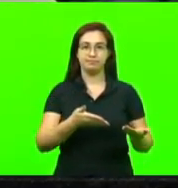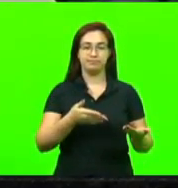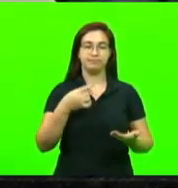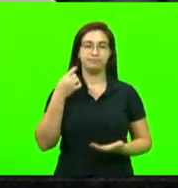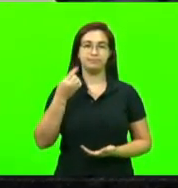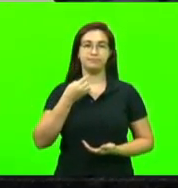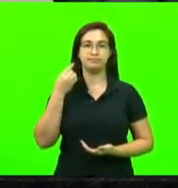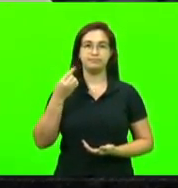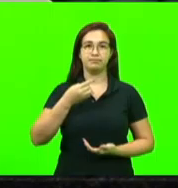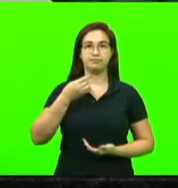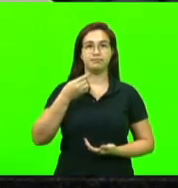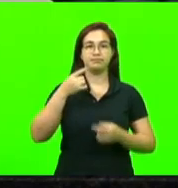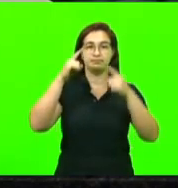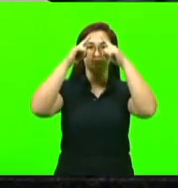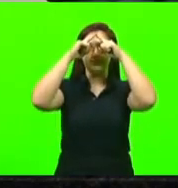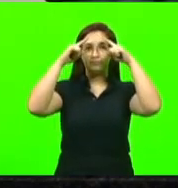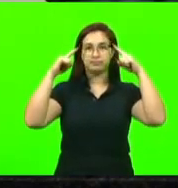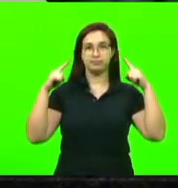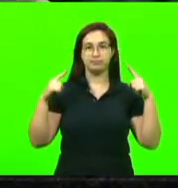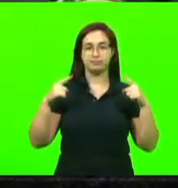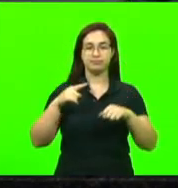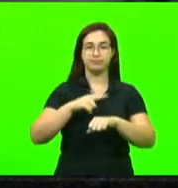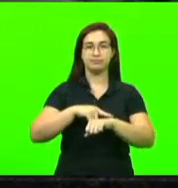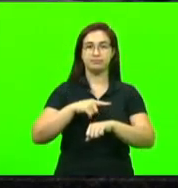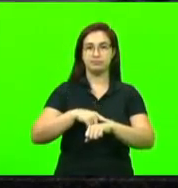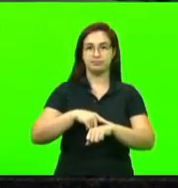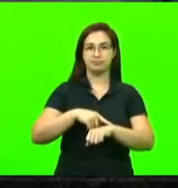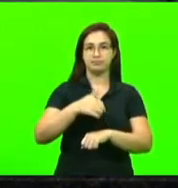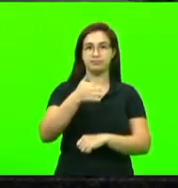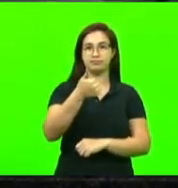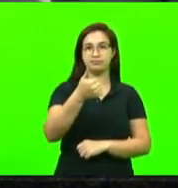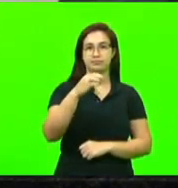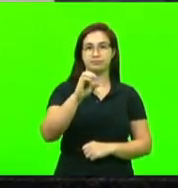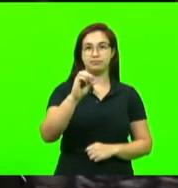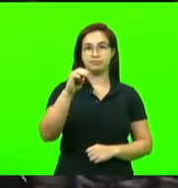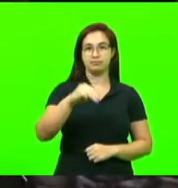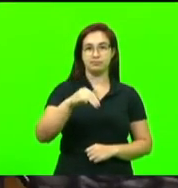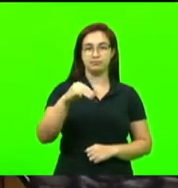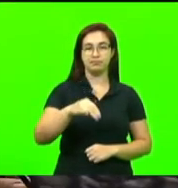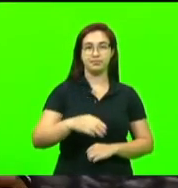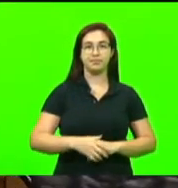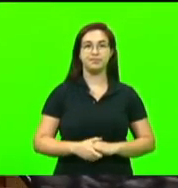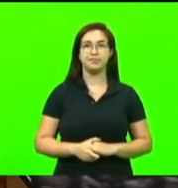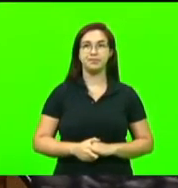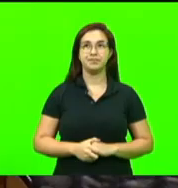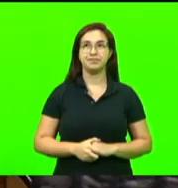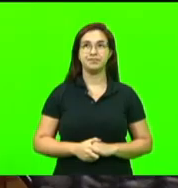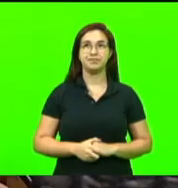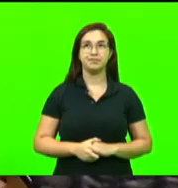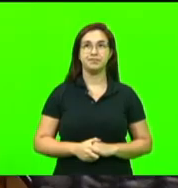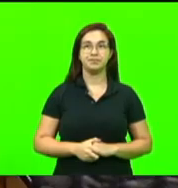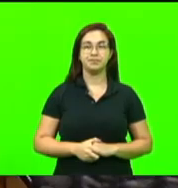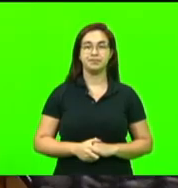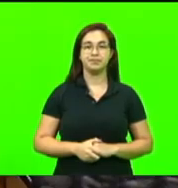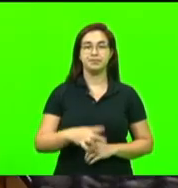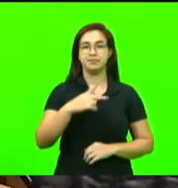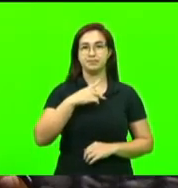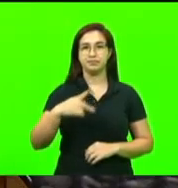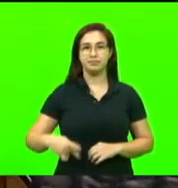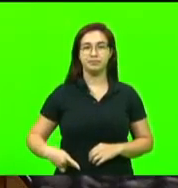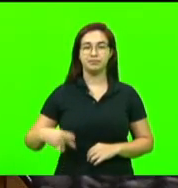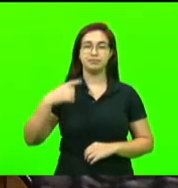deputado Neudir Sareta. Vossa Excelência tem o tempo de até 10 minutos. Senhor presidente, senhores